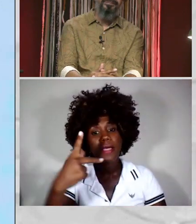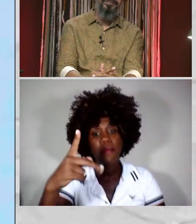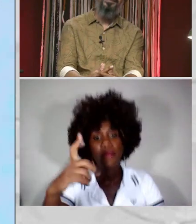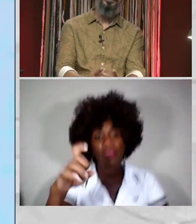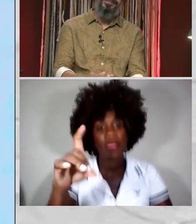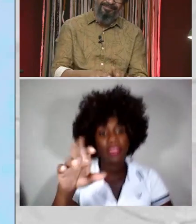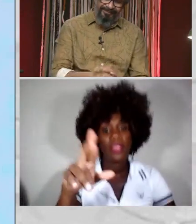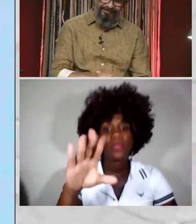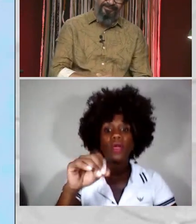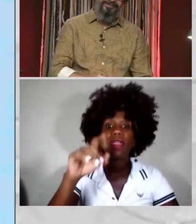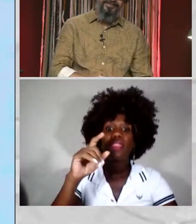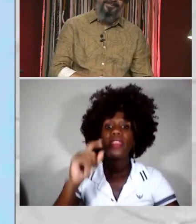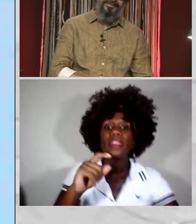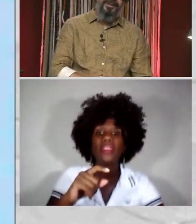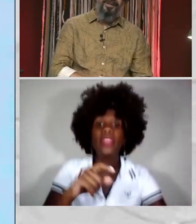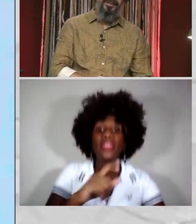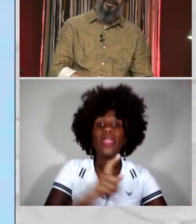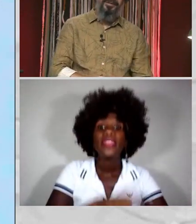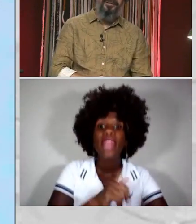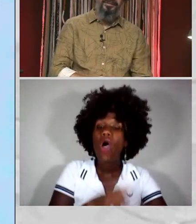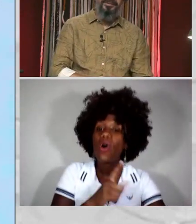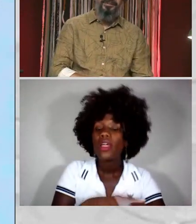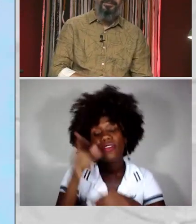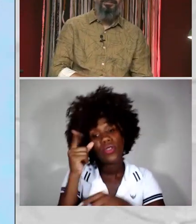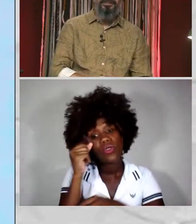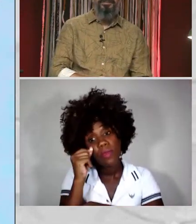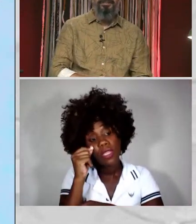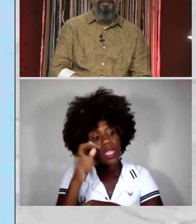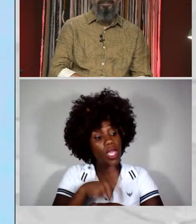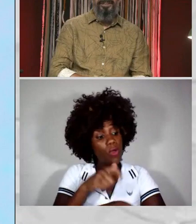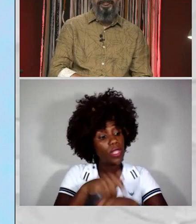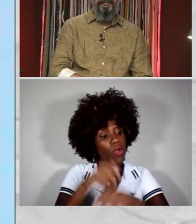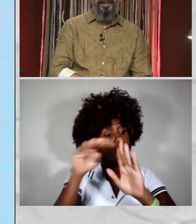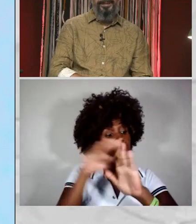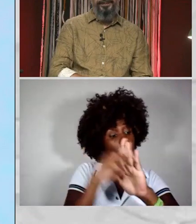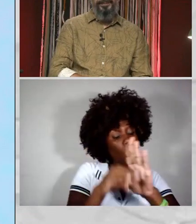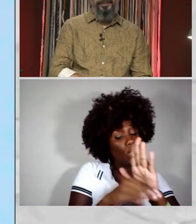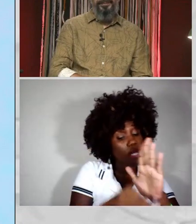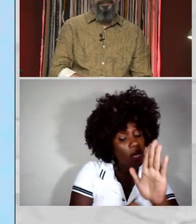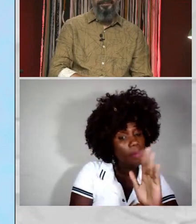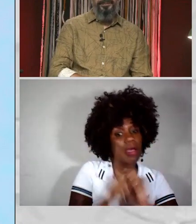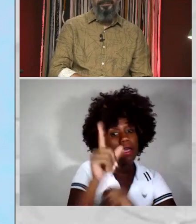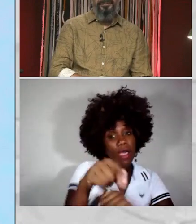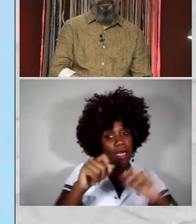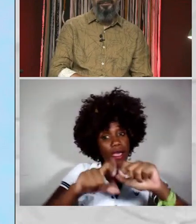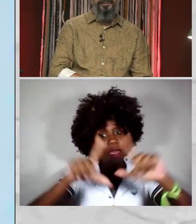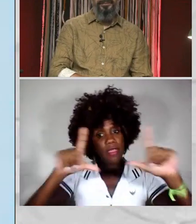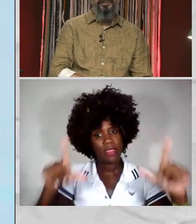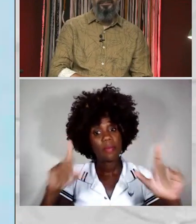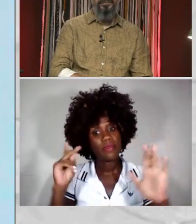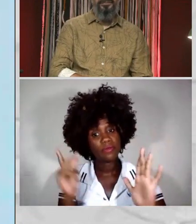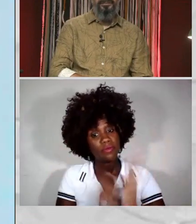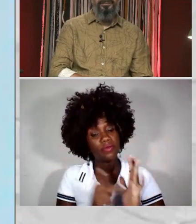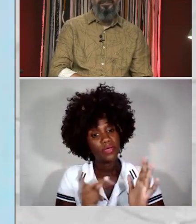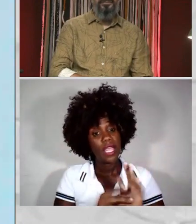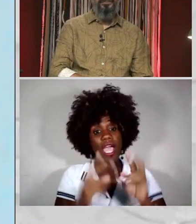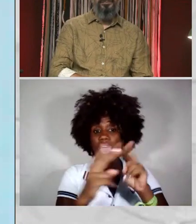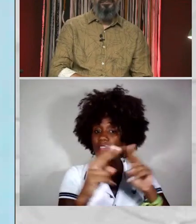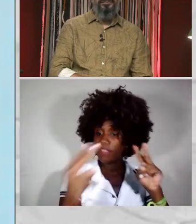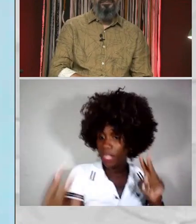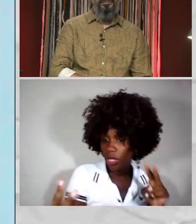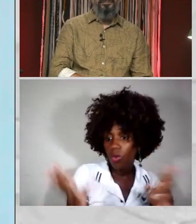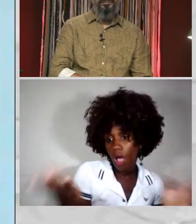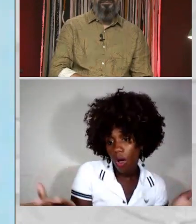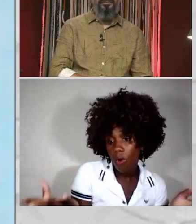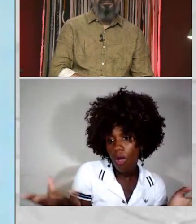dormir, entende? Porque eu tenho um fonograma, eu tenho uma plataforma, se torna físico, apesar de ser virtual,